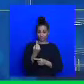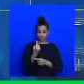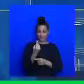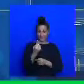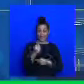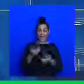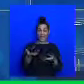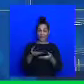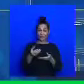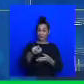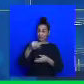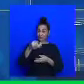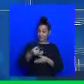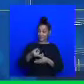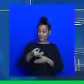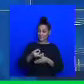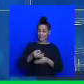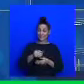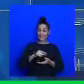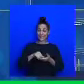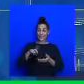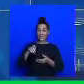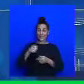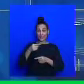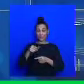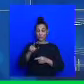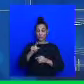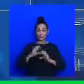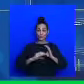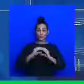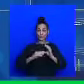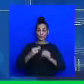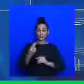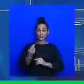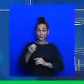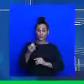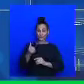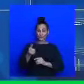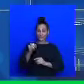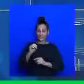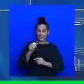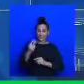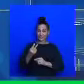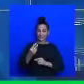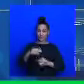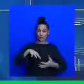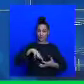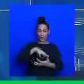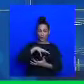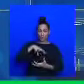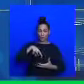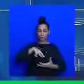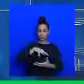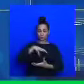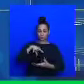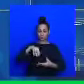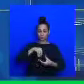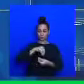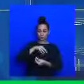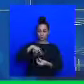E é o que nós vamos fazer agora, o sorteio da última dezena da Mega Sena. Concurso 2602. Globo